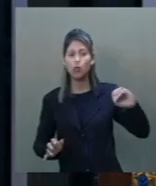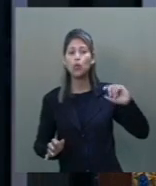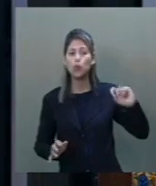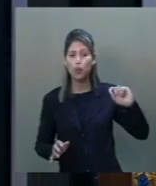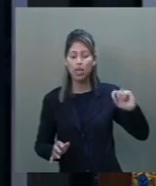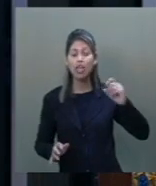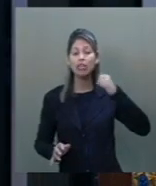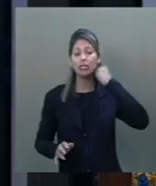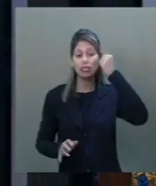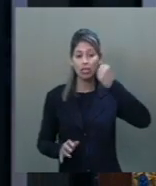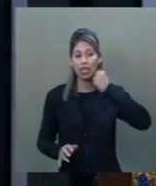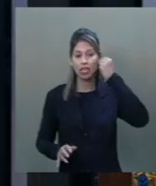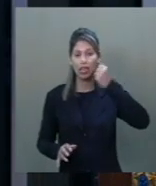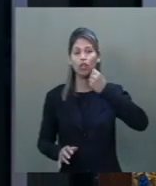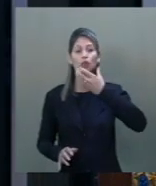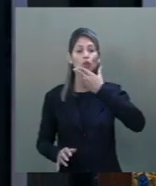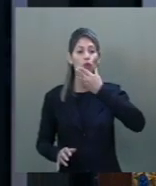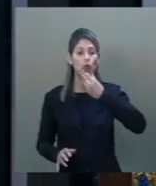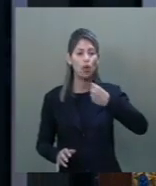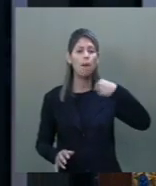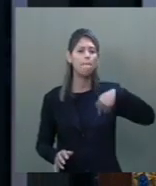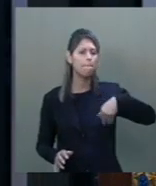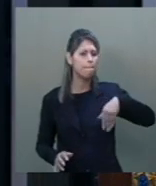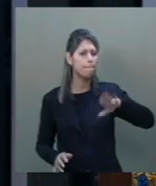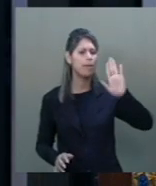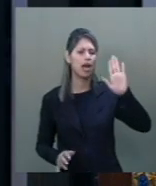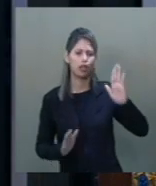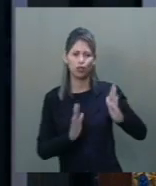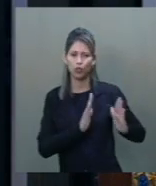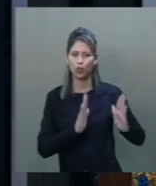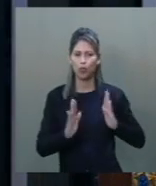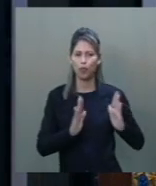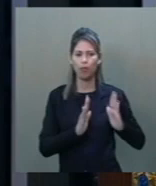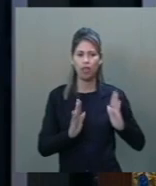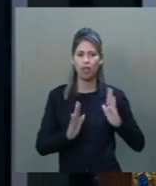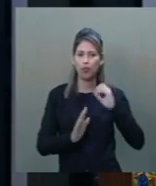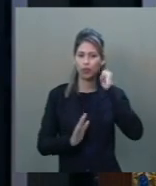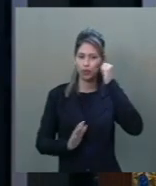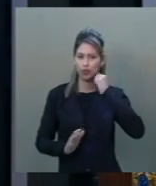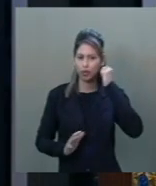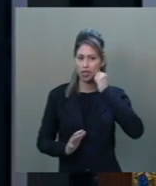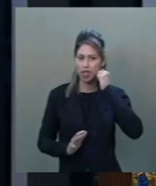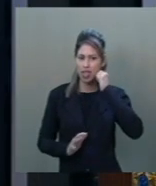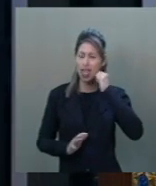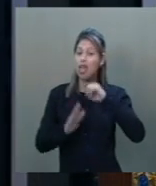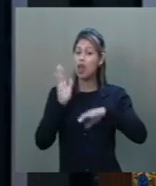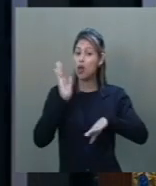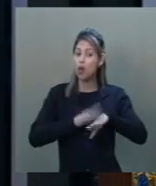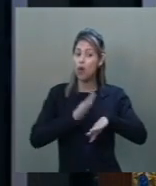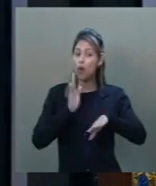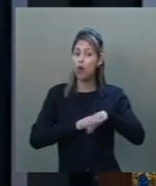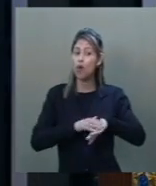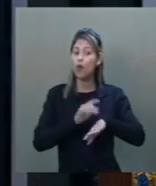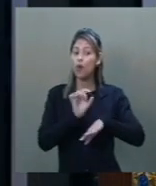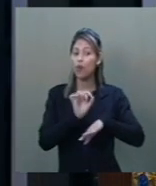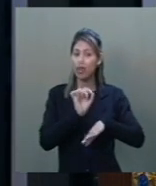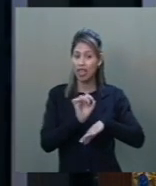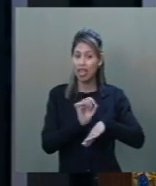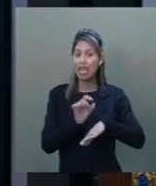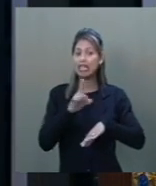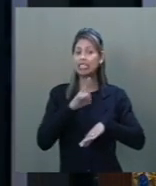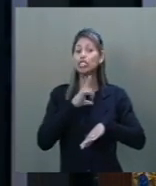homens tiveram mais de um mandato, e nesse mesmo período, senador Cajuru,